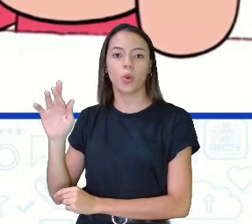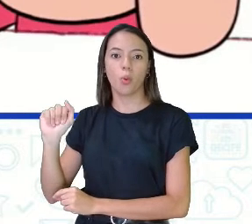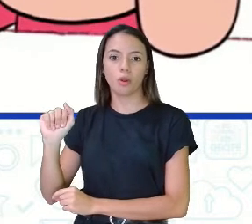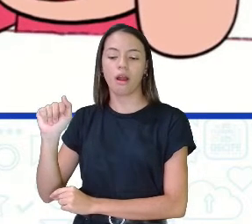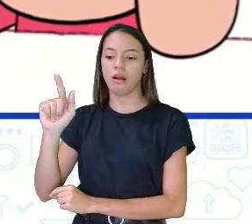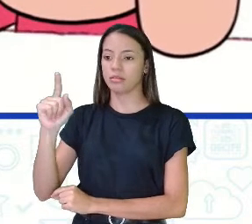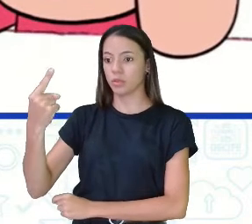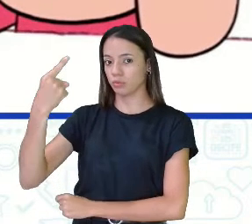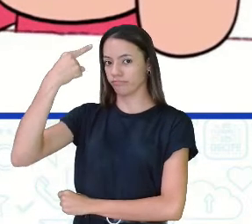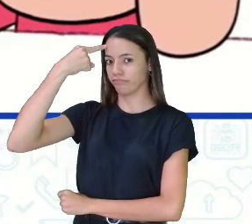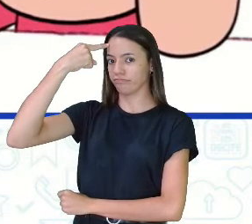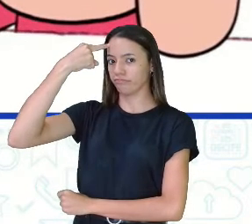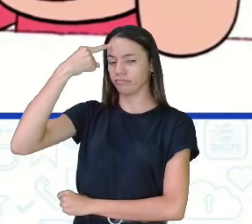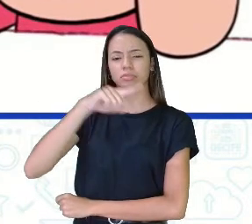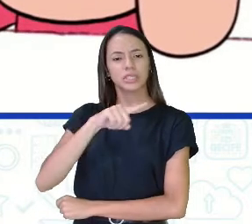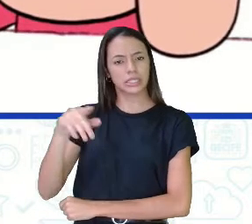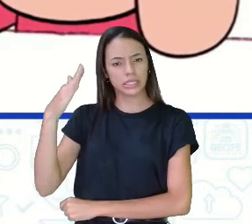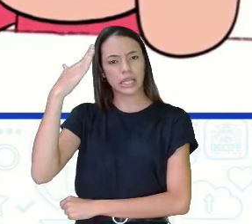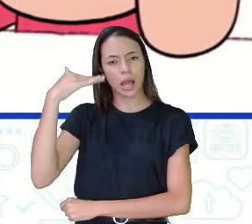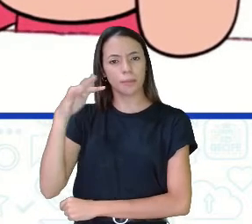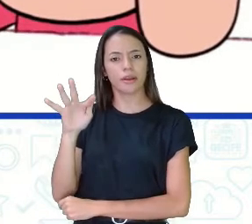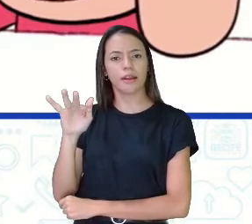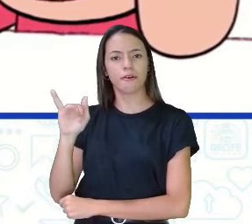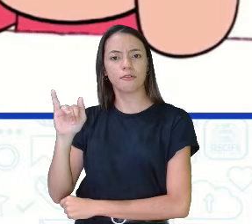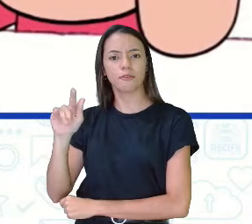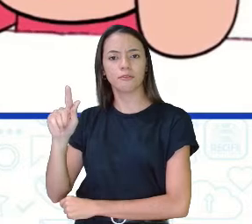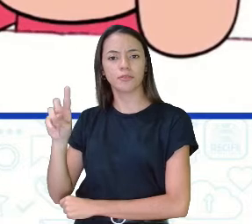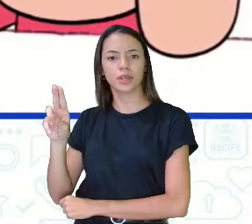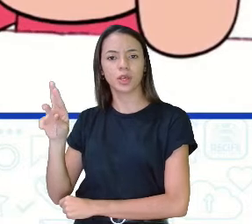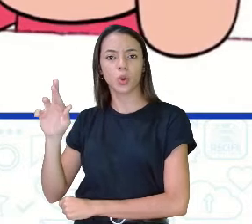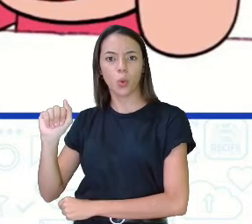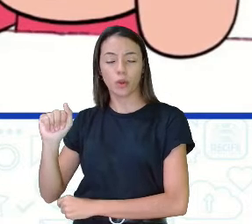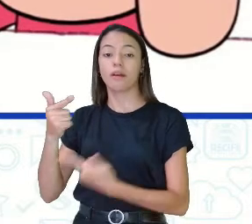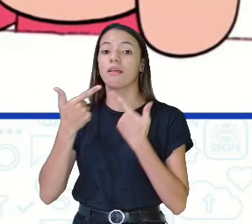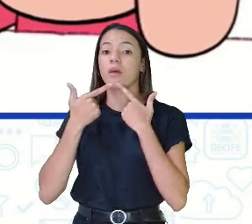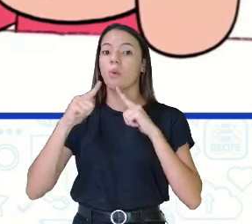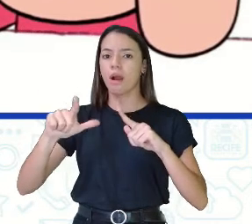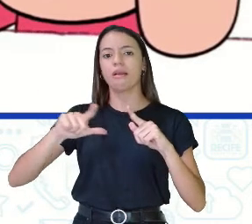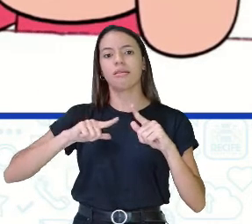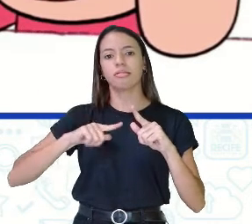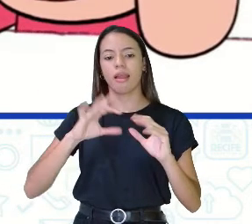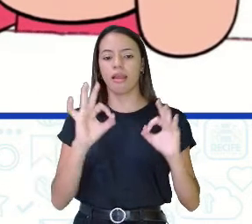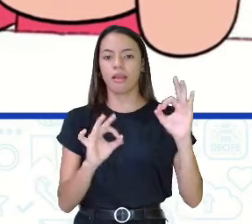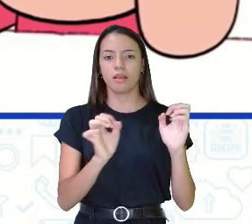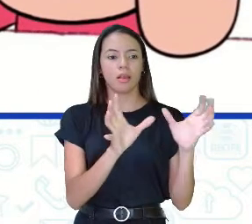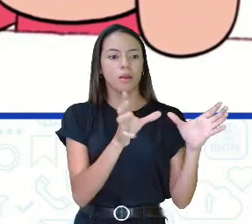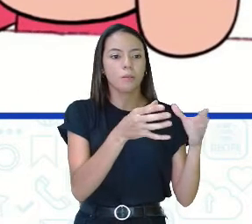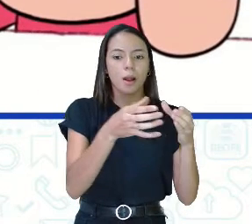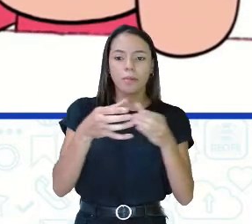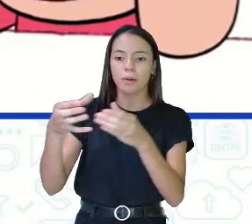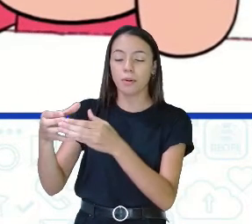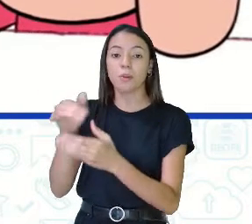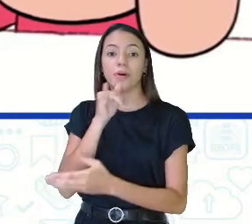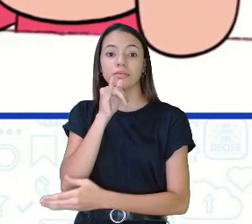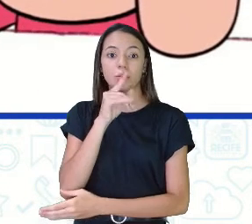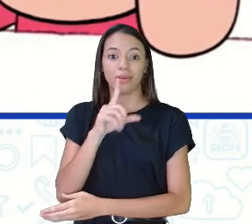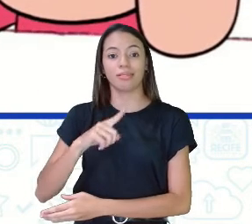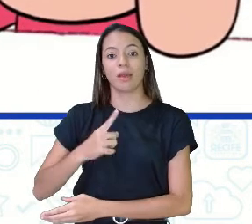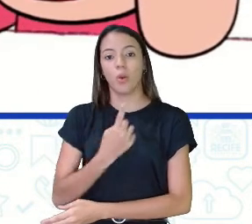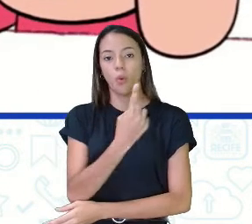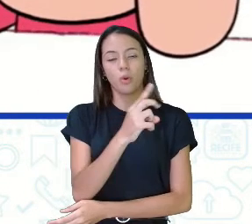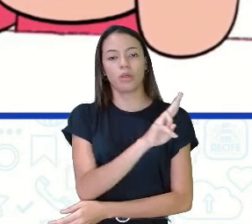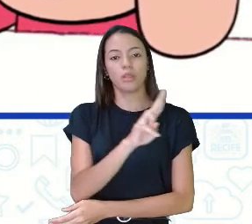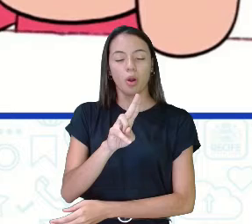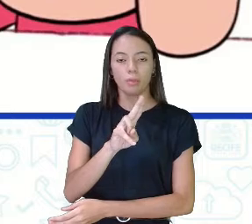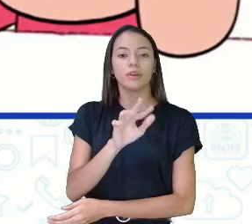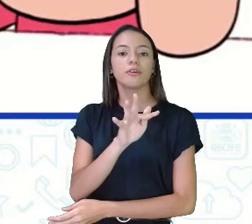que as figuras de linguagem, elas são divididas, elas têm categorias? E uma delas é a figura de pensamento. A